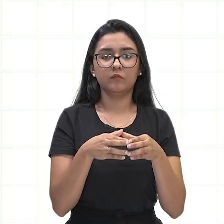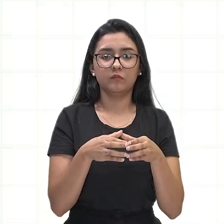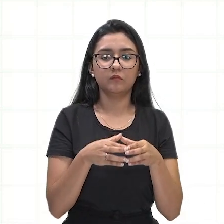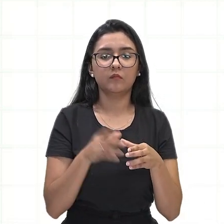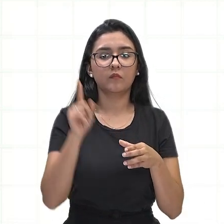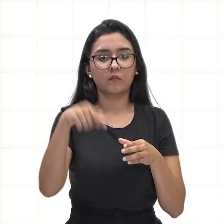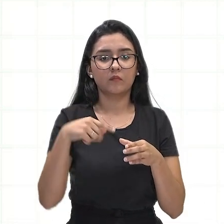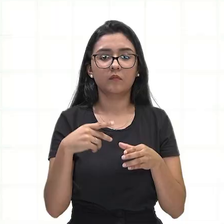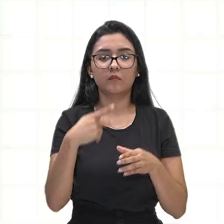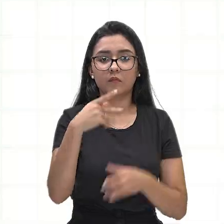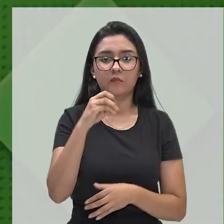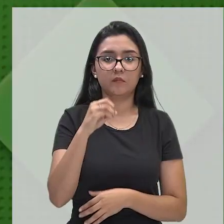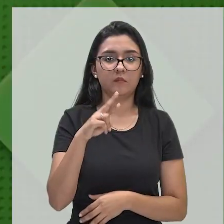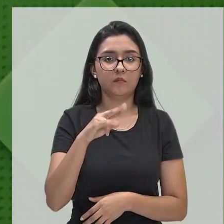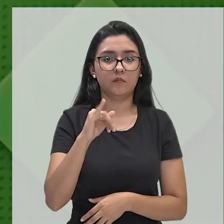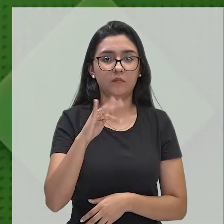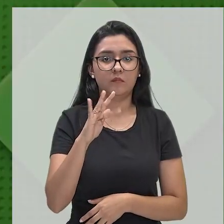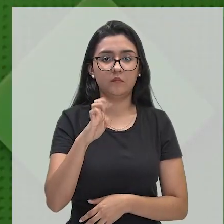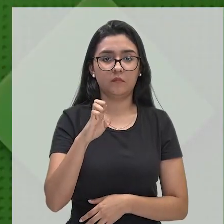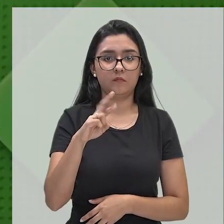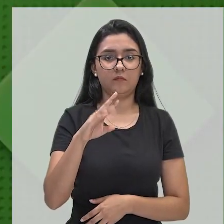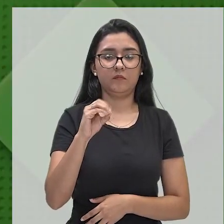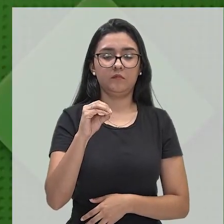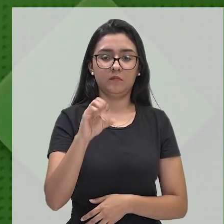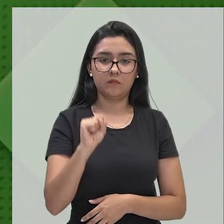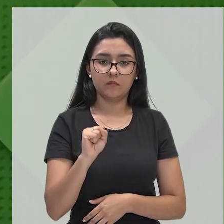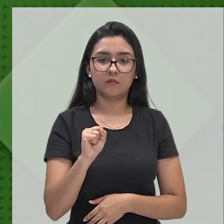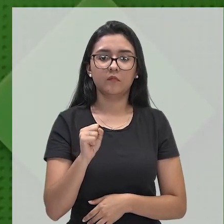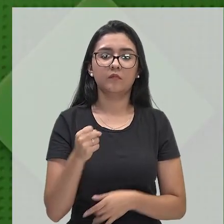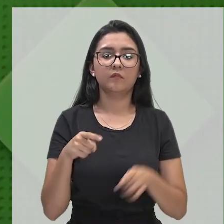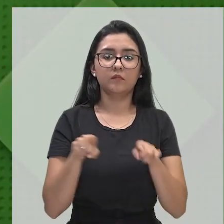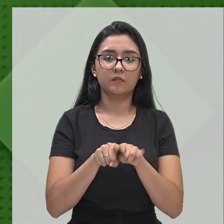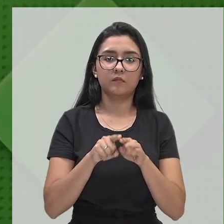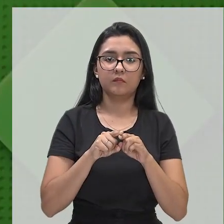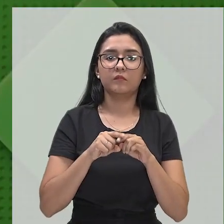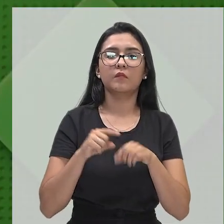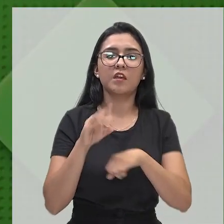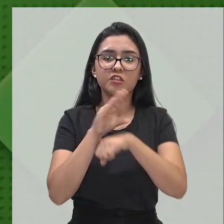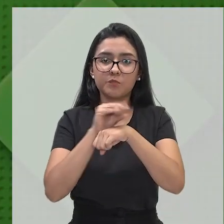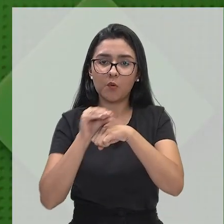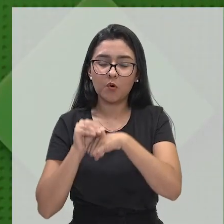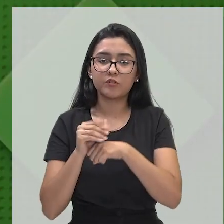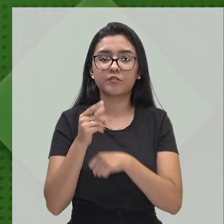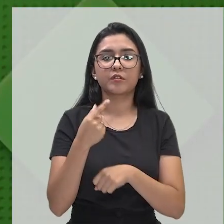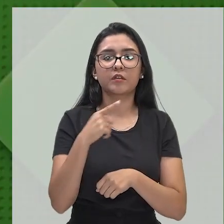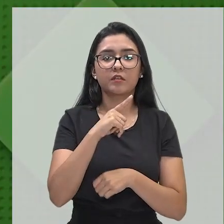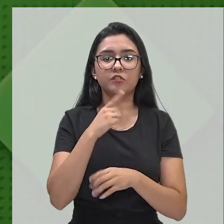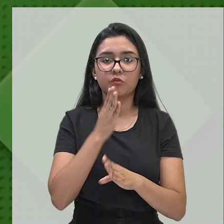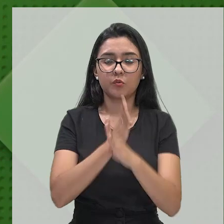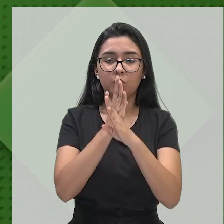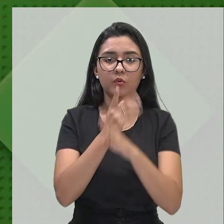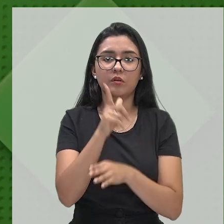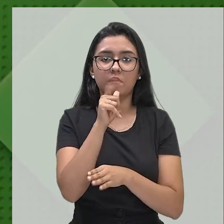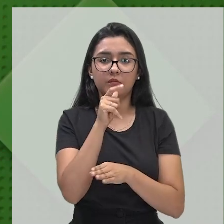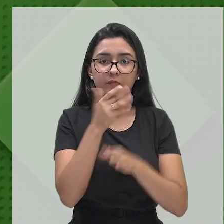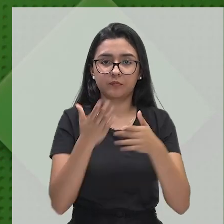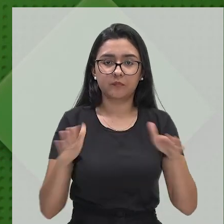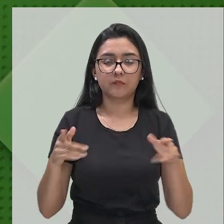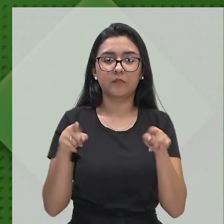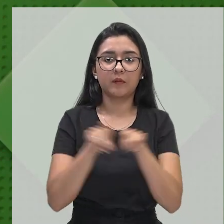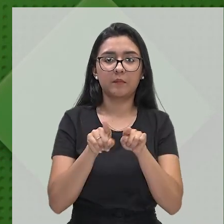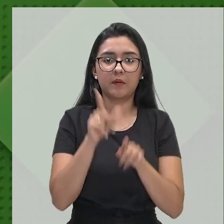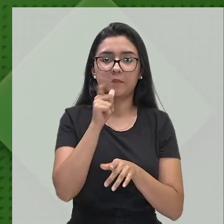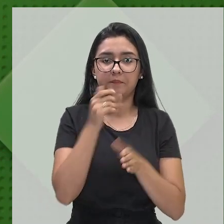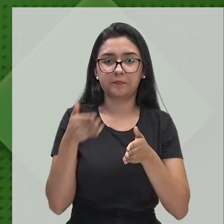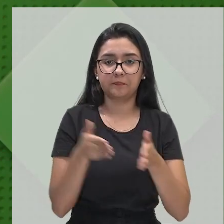né? Que é o grupo dos poríferos, mais conhecidos também como esponjas, que vivem em água doce ou nos